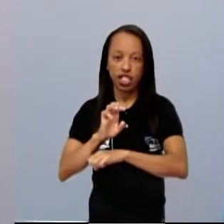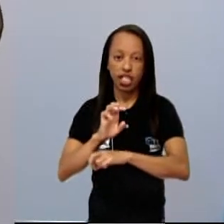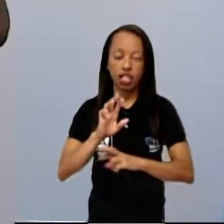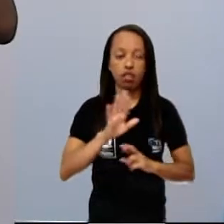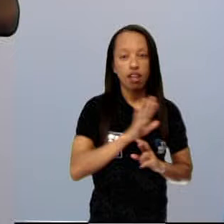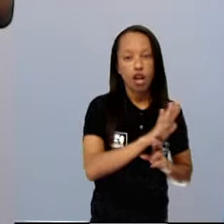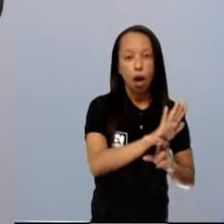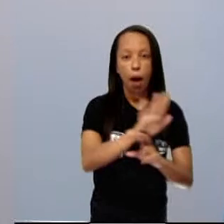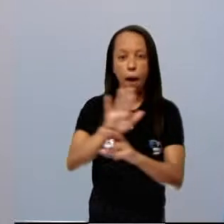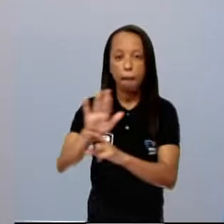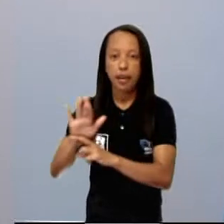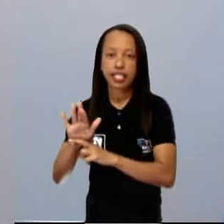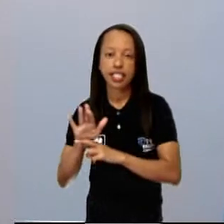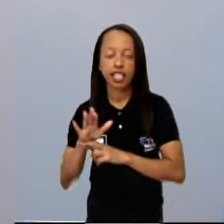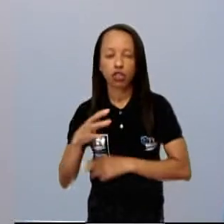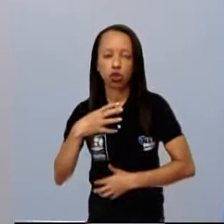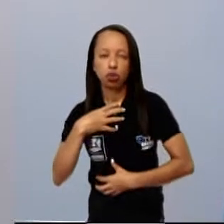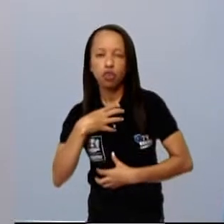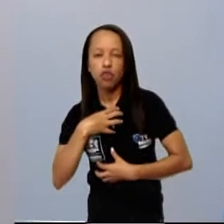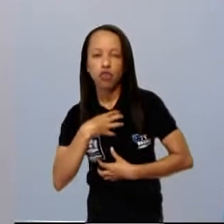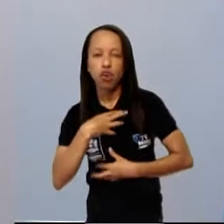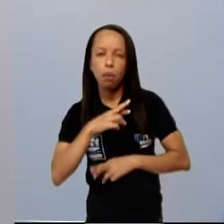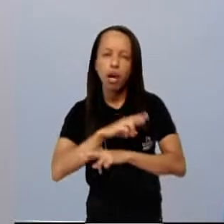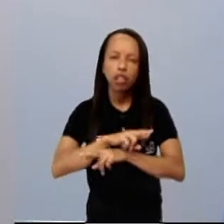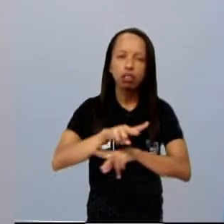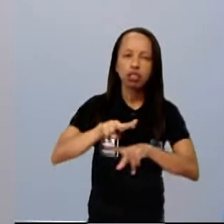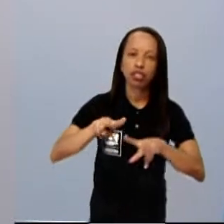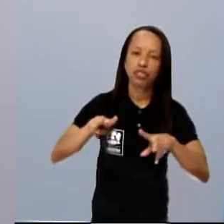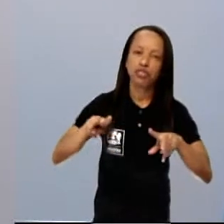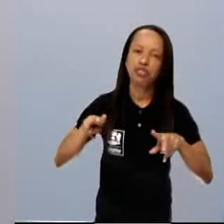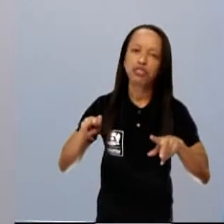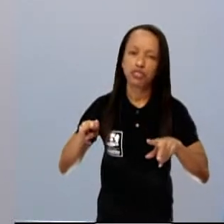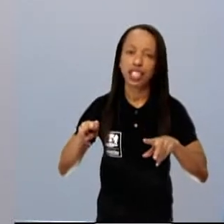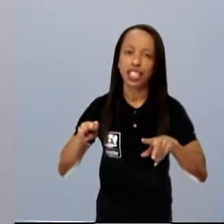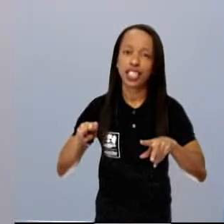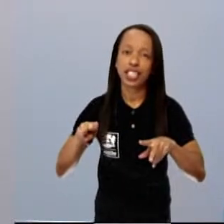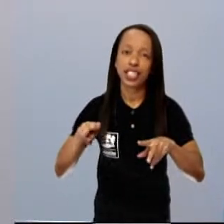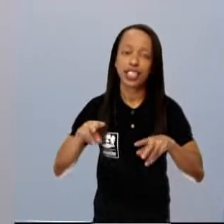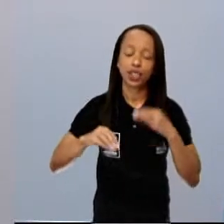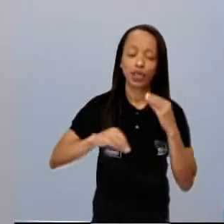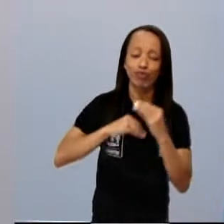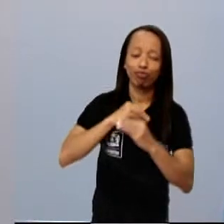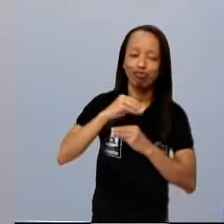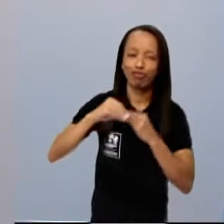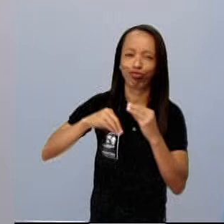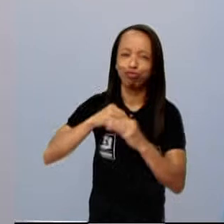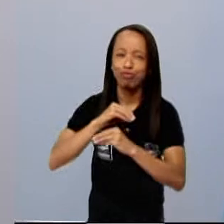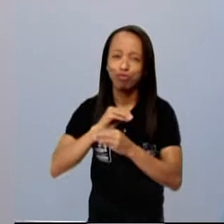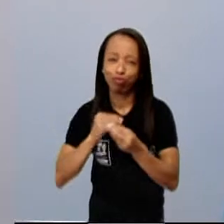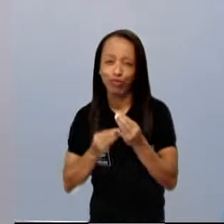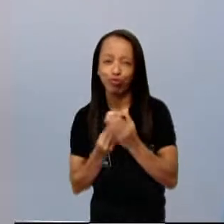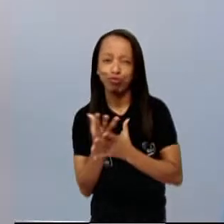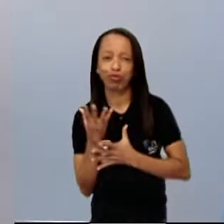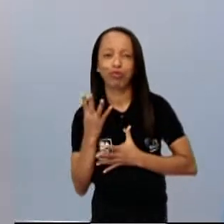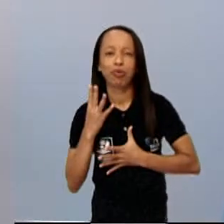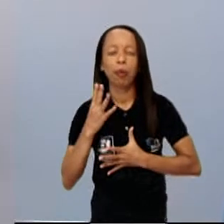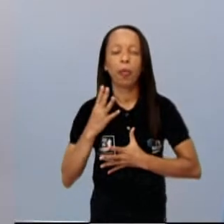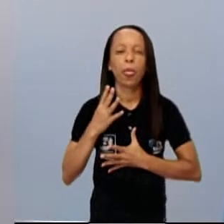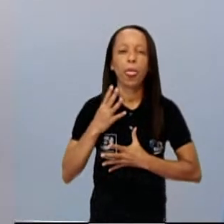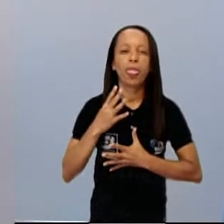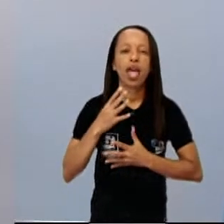ou seja, de uma maneira mais diferente, heterogênea, grupos diferentes. A gente tem a